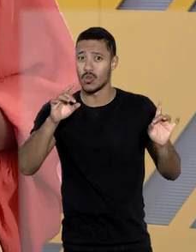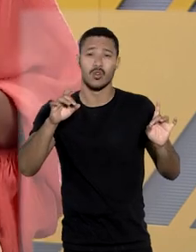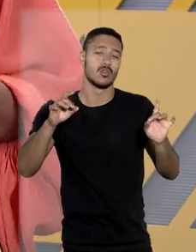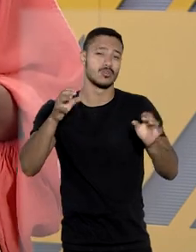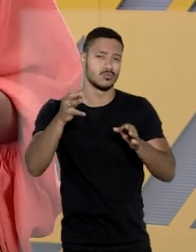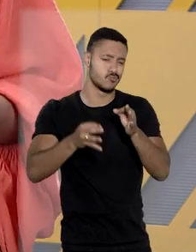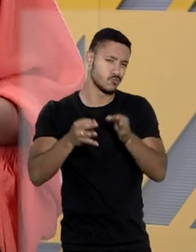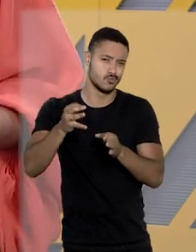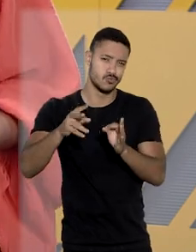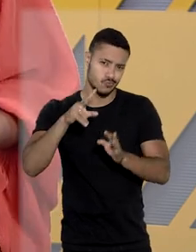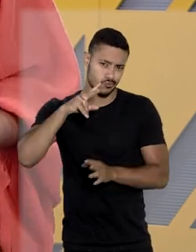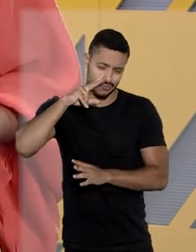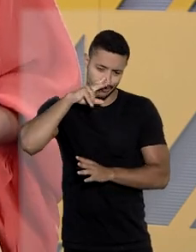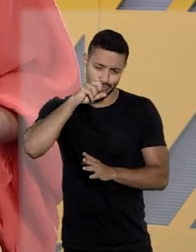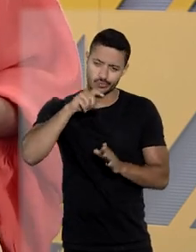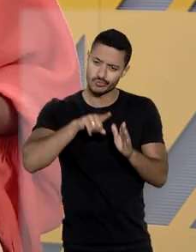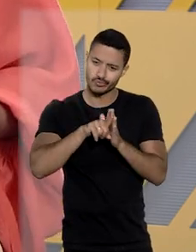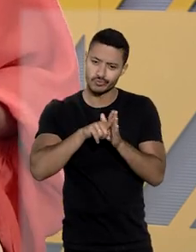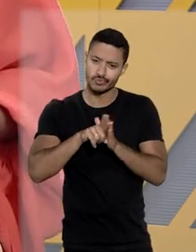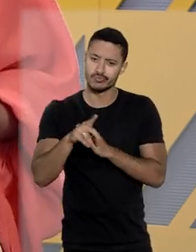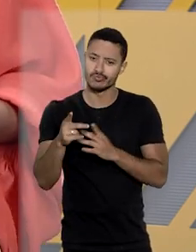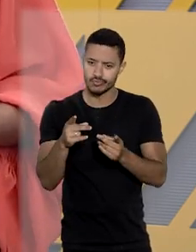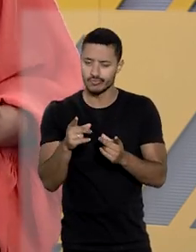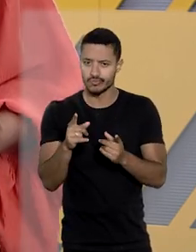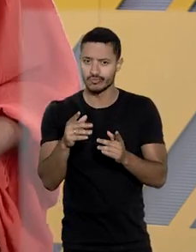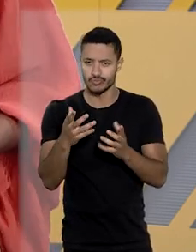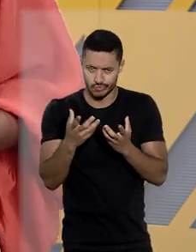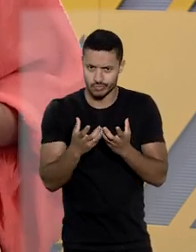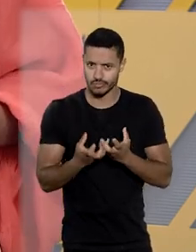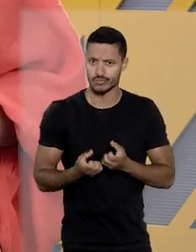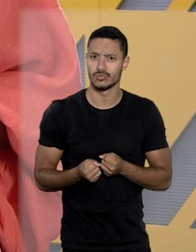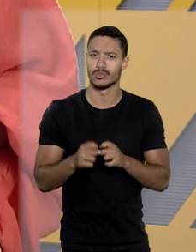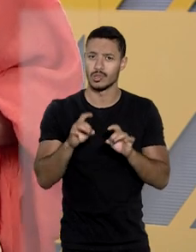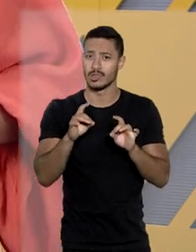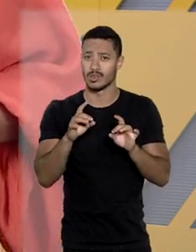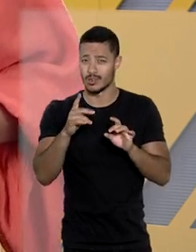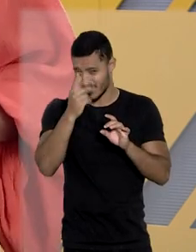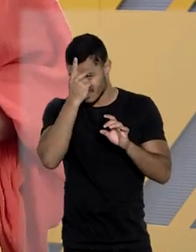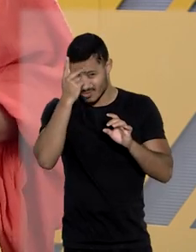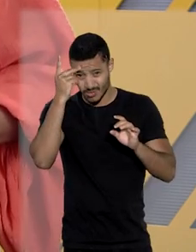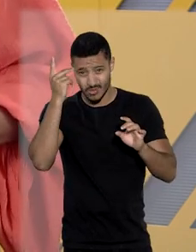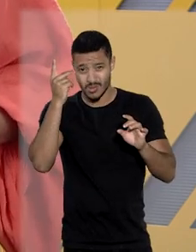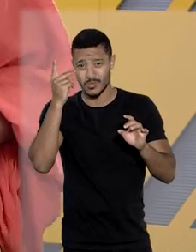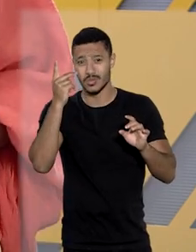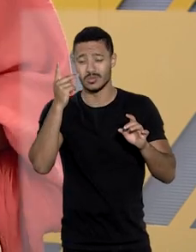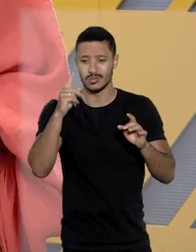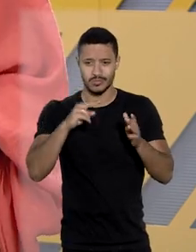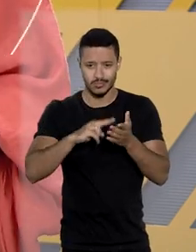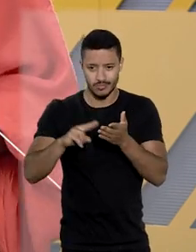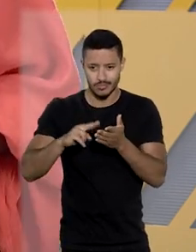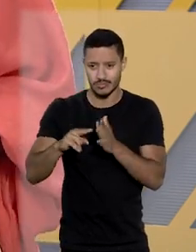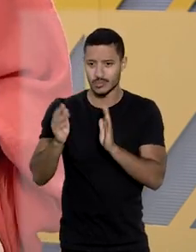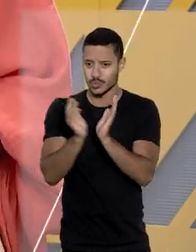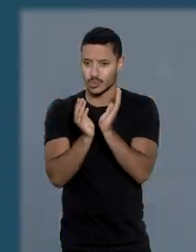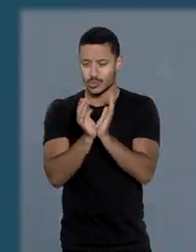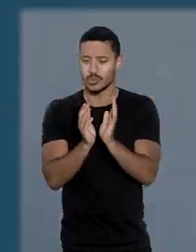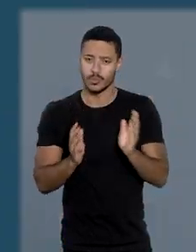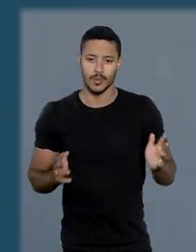se houver fortes indícios de que os valores apropriados sejam provenientes de repasses da